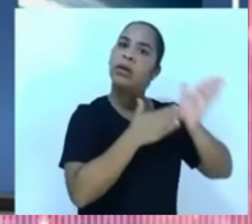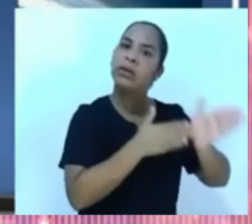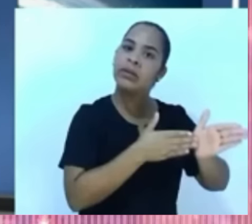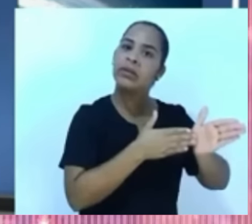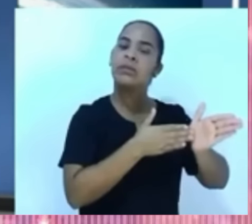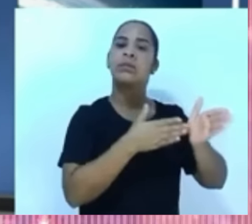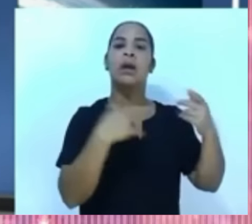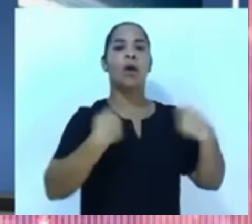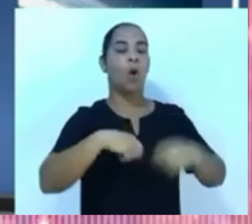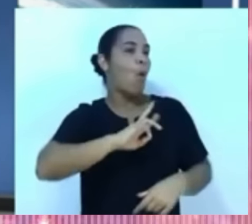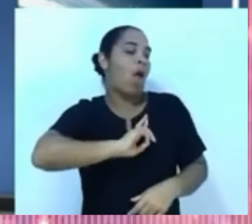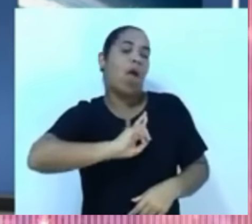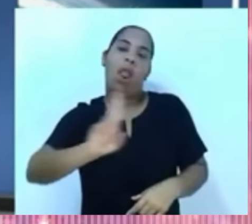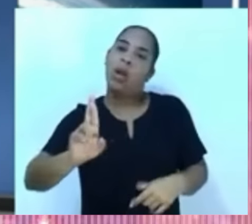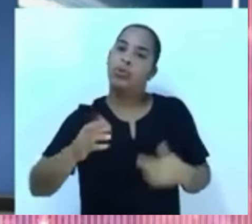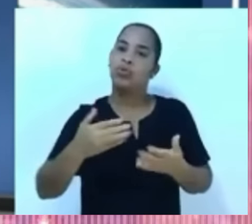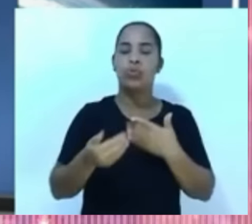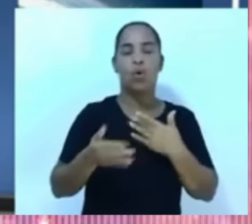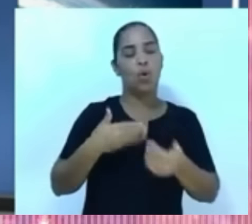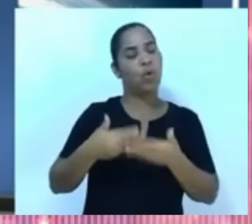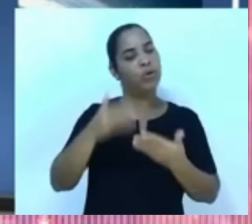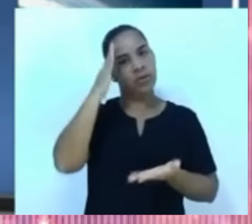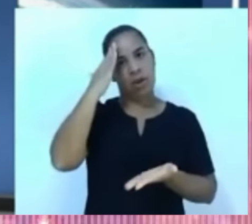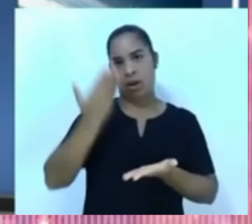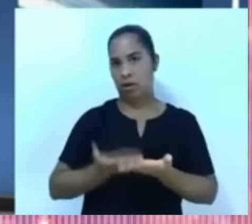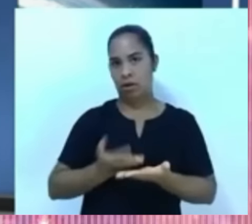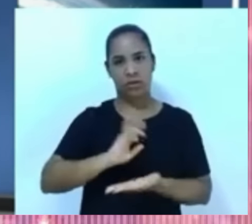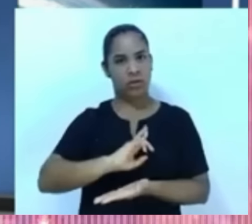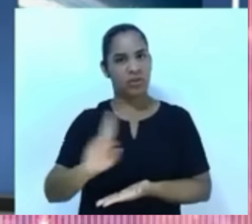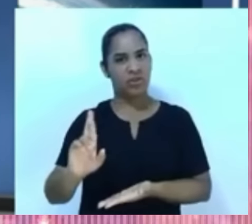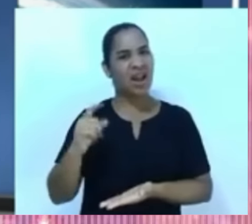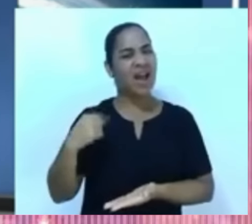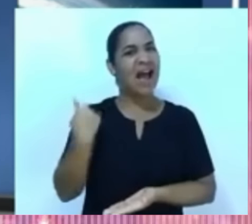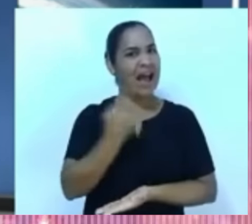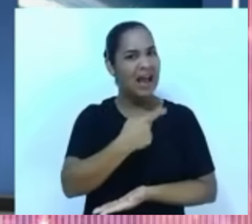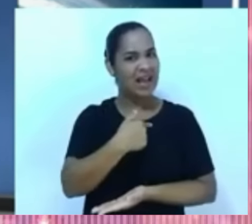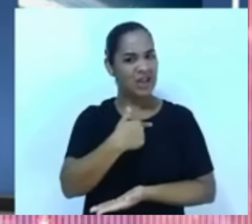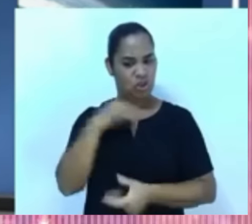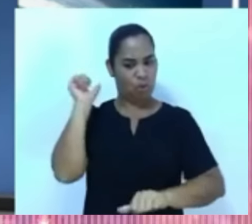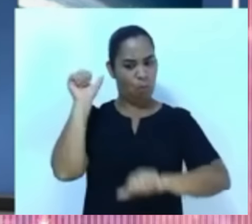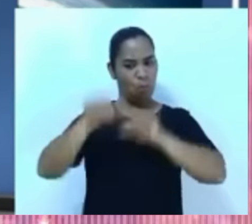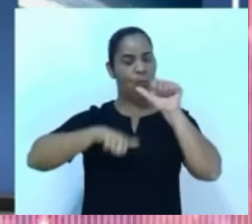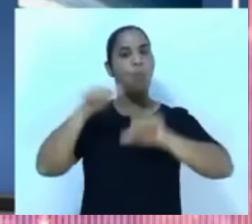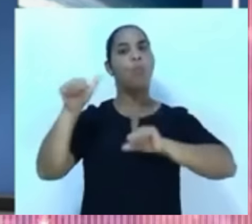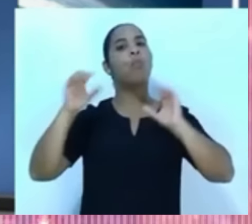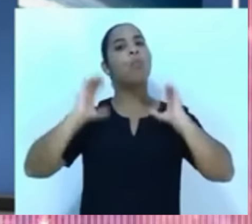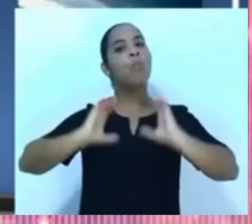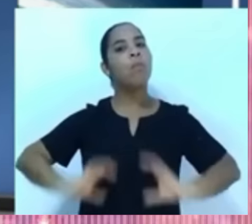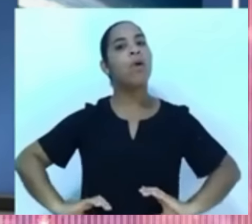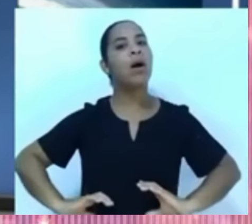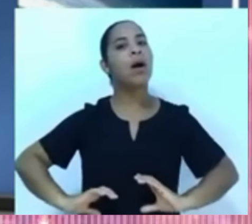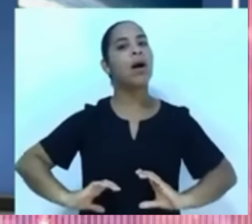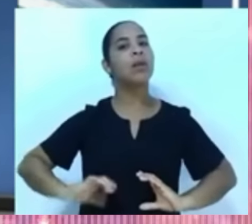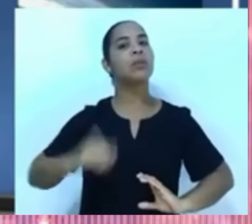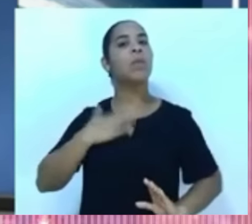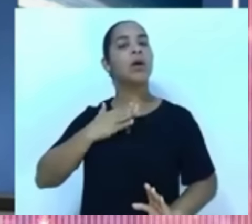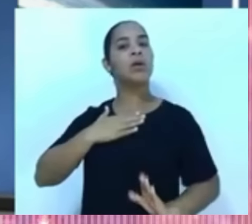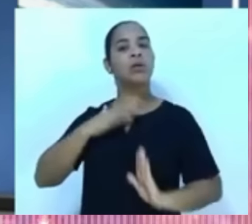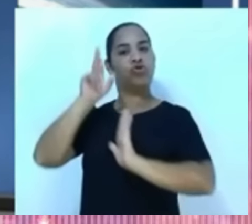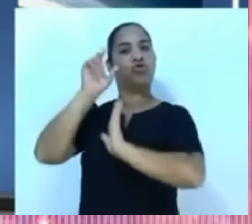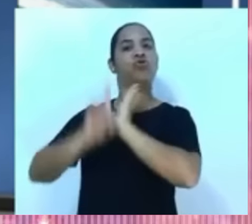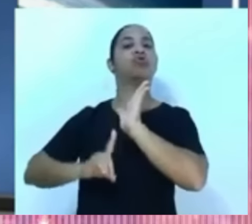natureza religiosa ou não crença alterar esse comportamento através do direito que nos